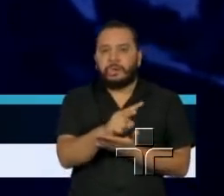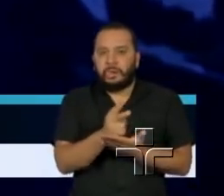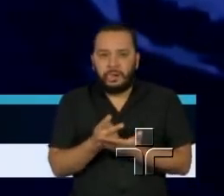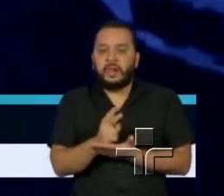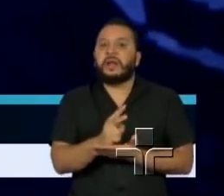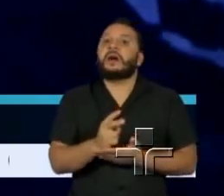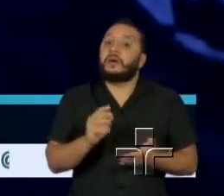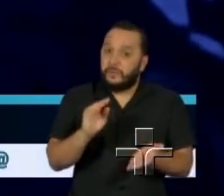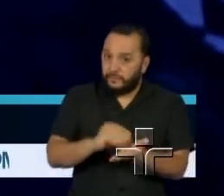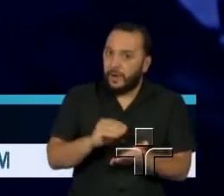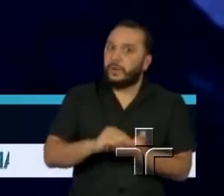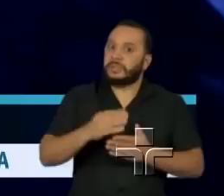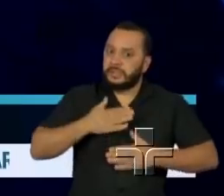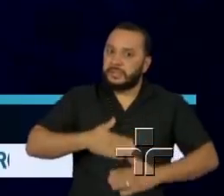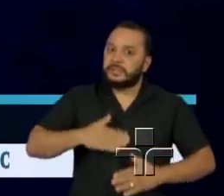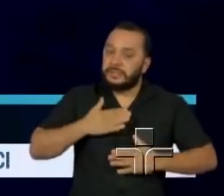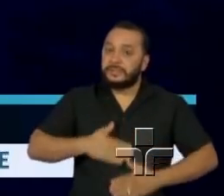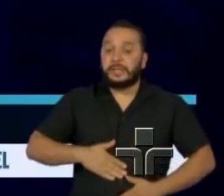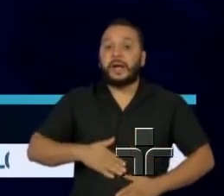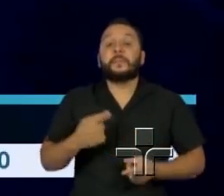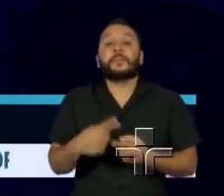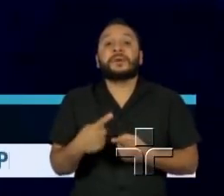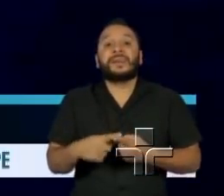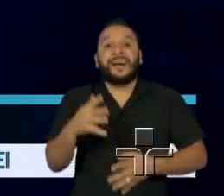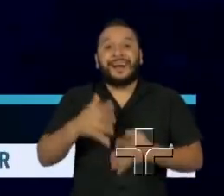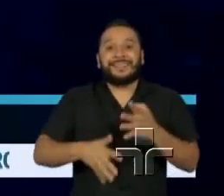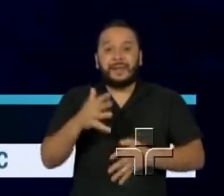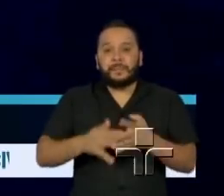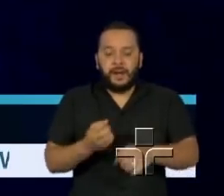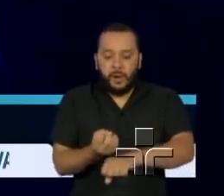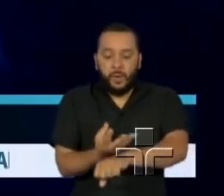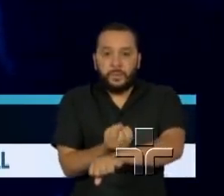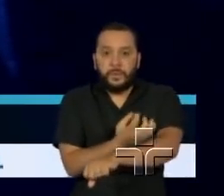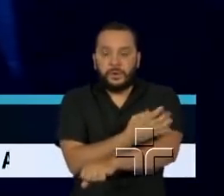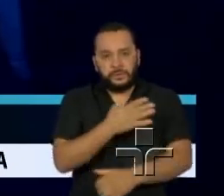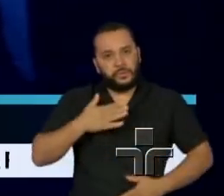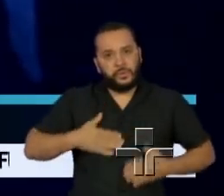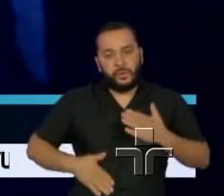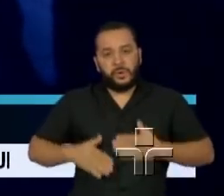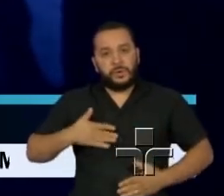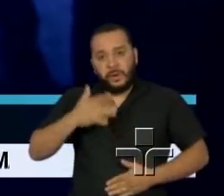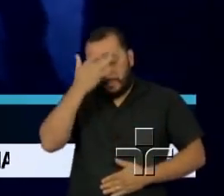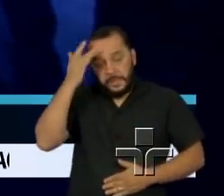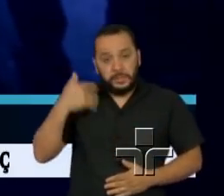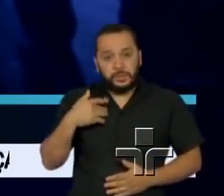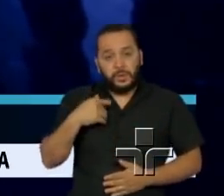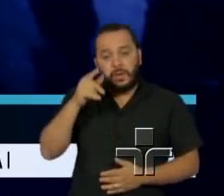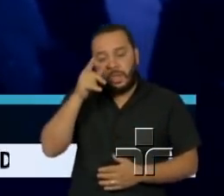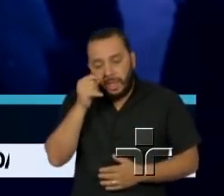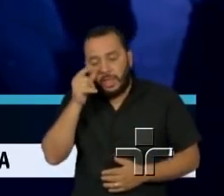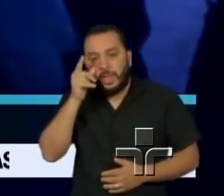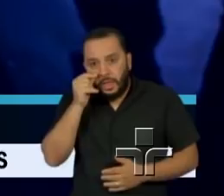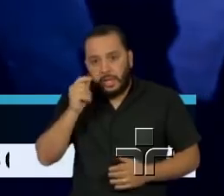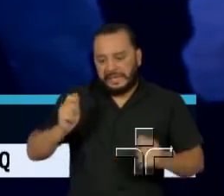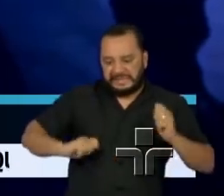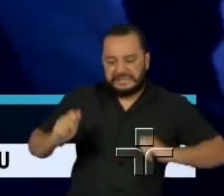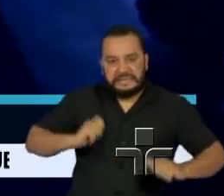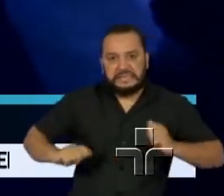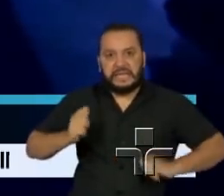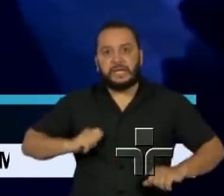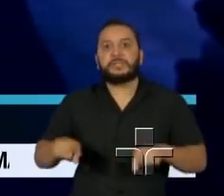da vida desregula vários hormônios do corpo. E a pessoa insone fica mais predisposta a males como a ansiedade e